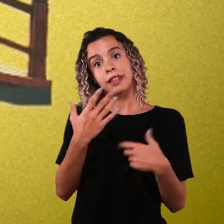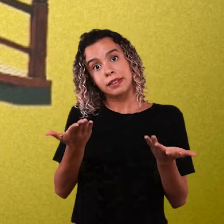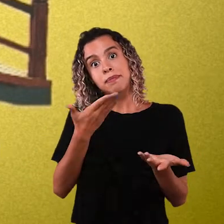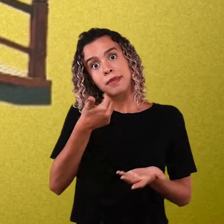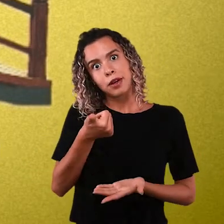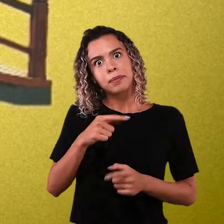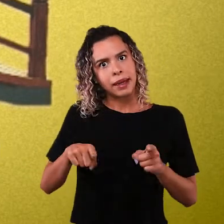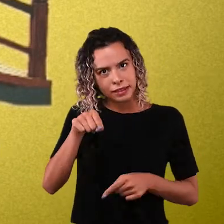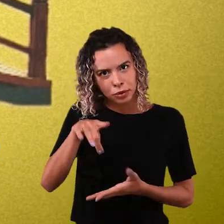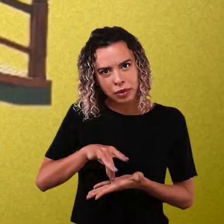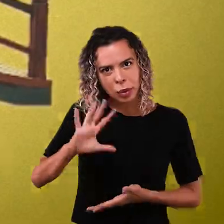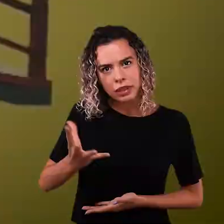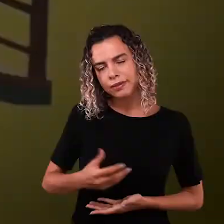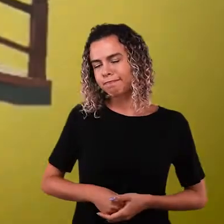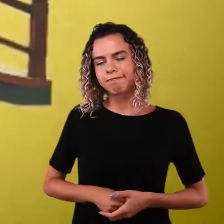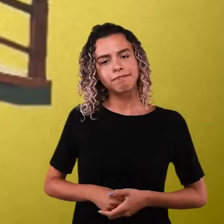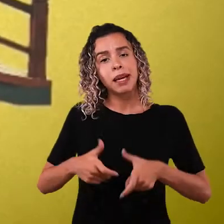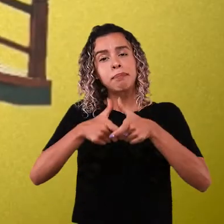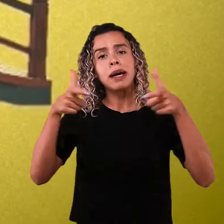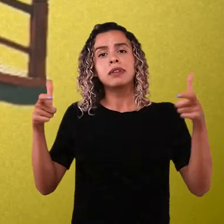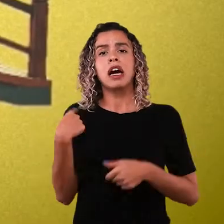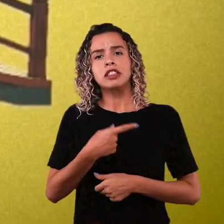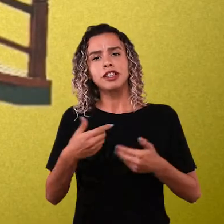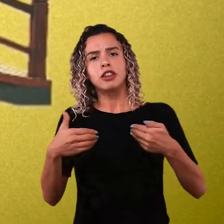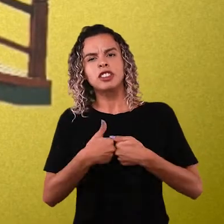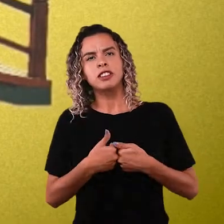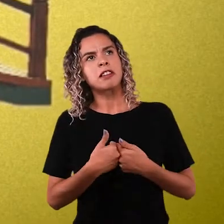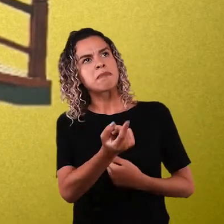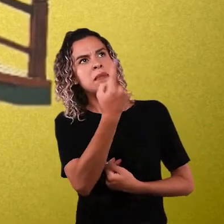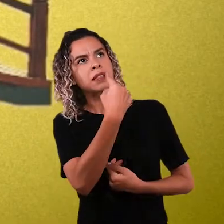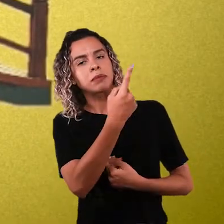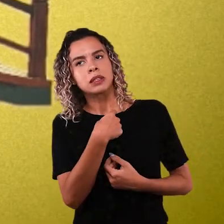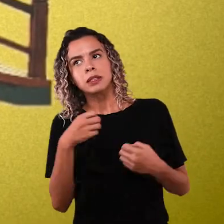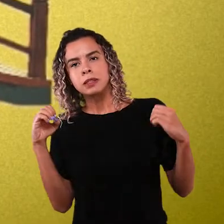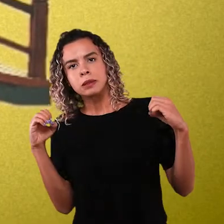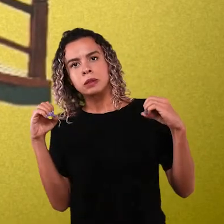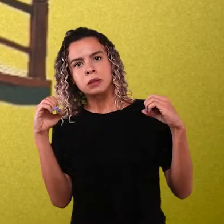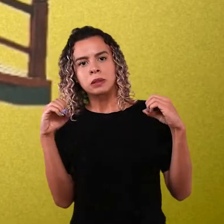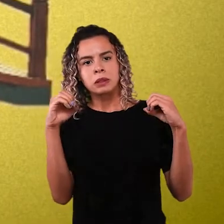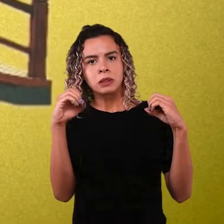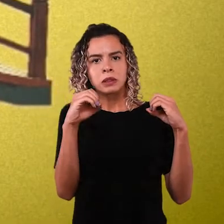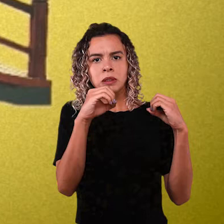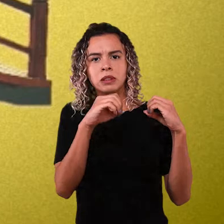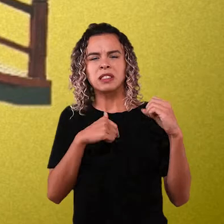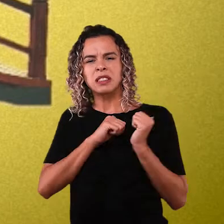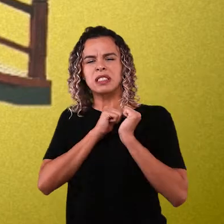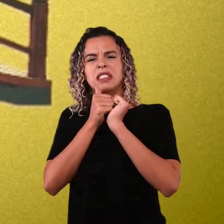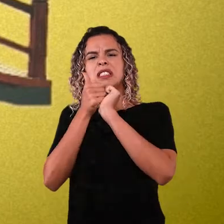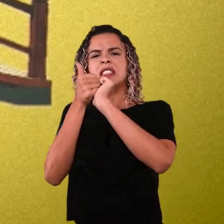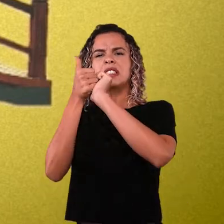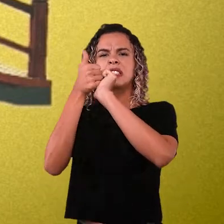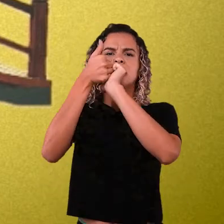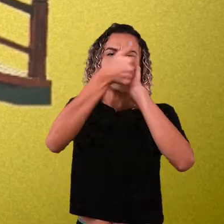seria o ideal, mas não é o que acontece. Na maioria das vezes, nós autistas somos forçados a atravessar a ponte toda, pois poucos são aqueles